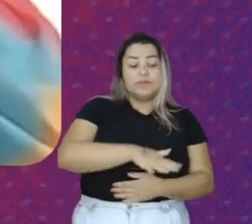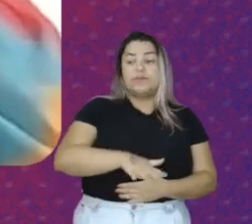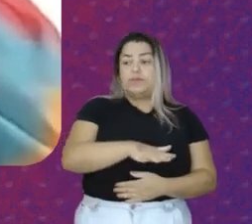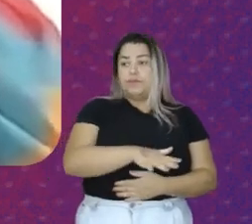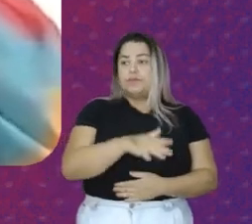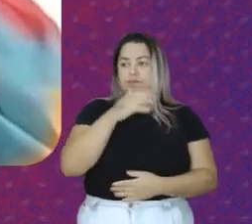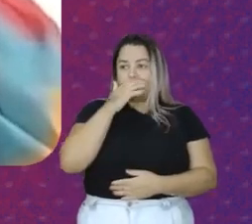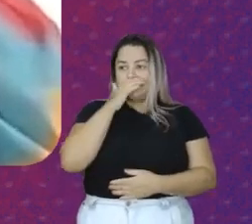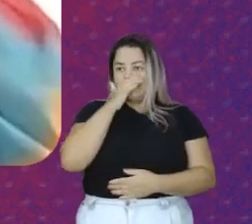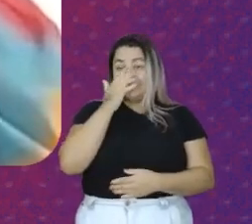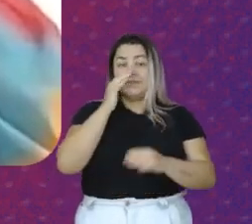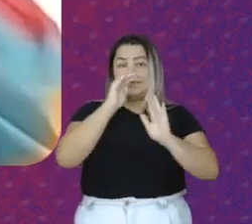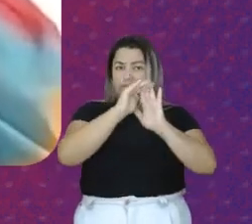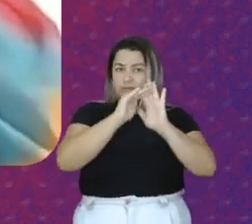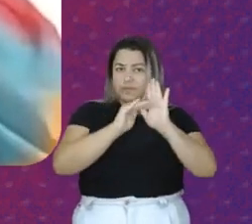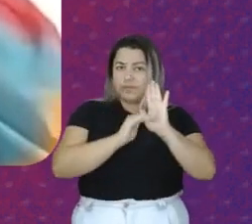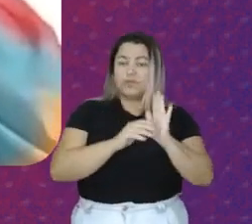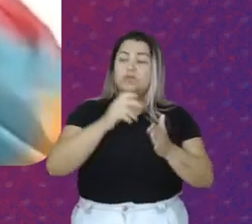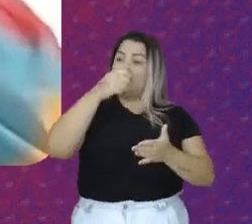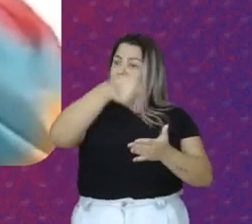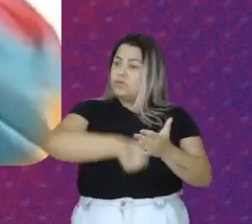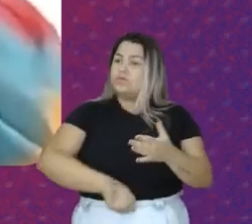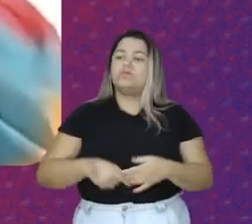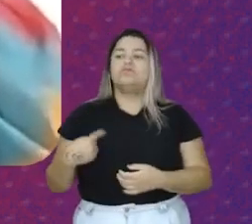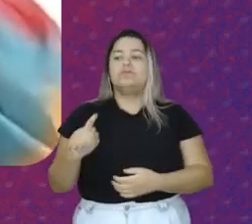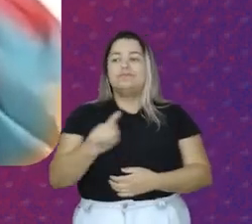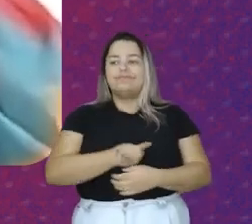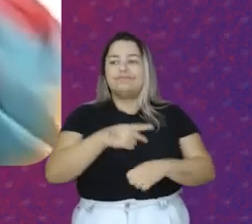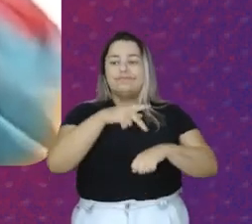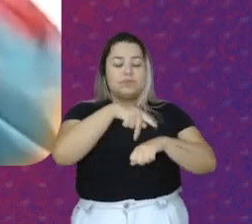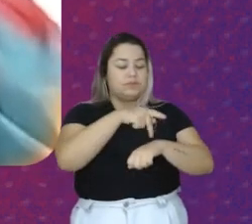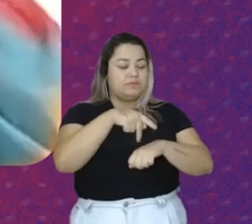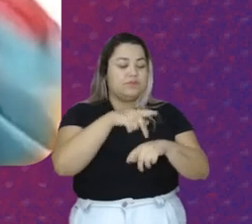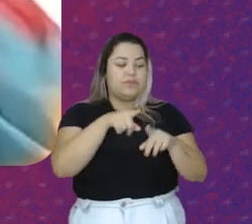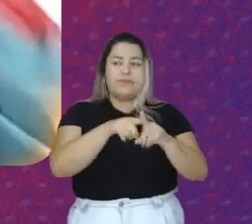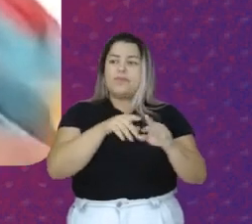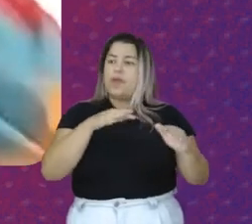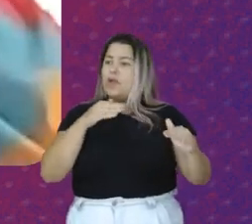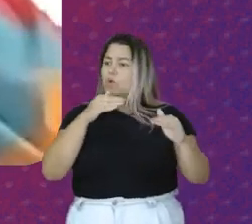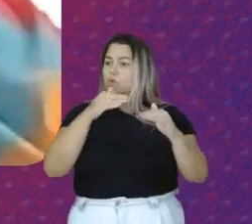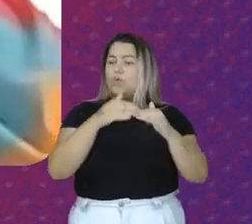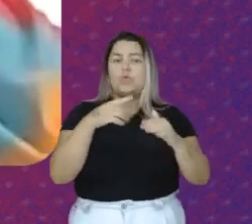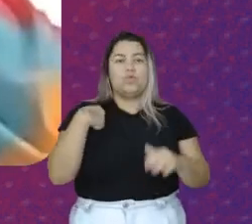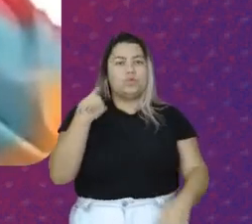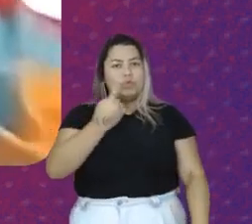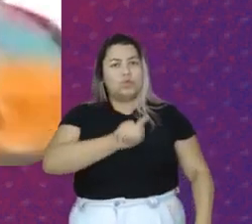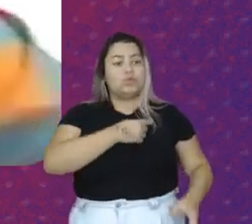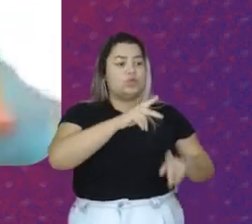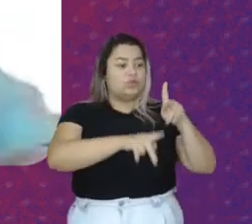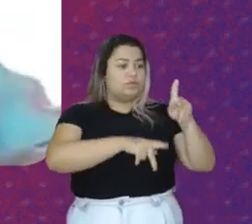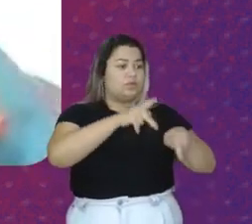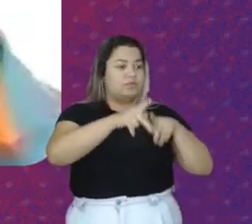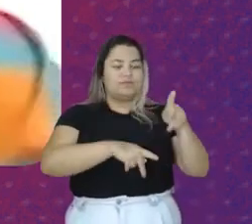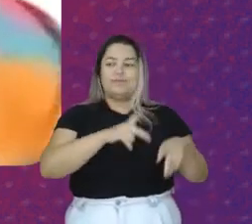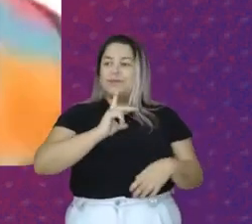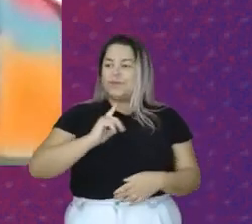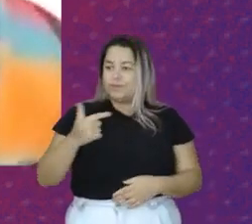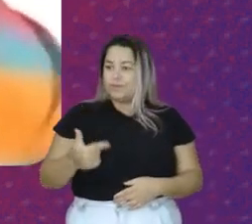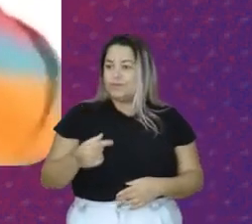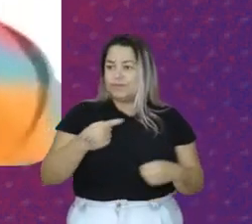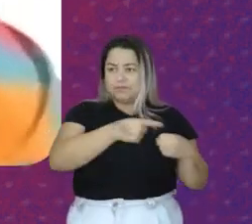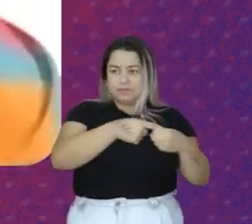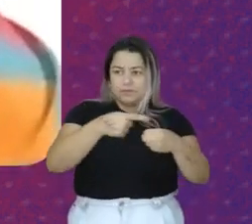a agenda de direitos no nosso país atinge diretamente o nosso povo. Eu lutei muito na minha cidade